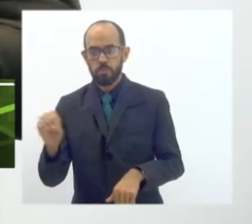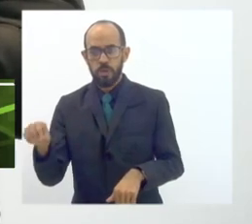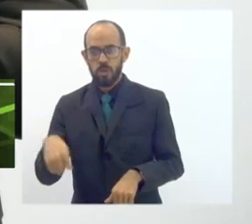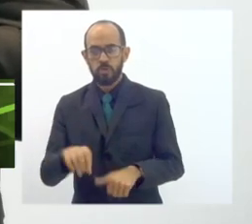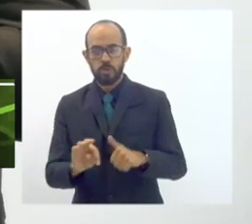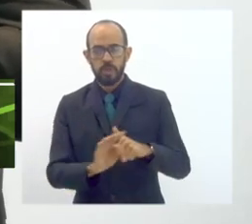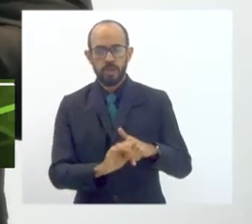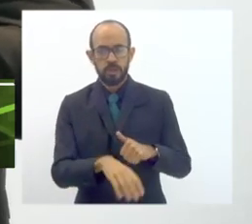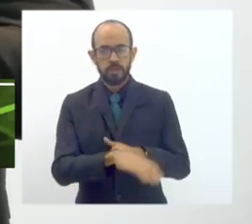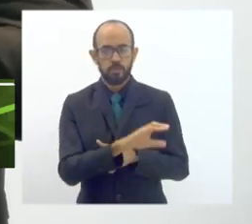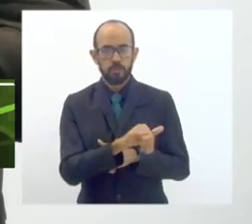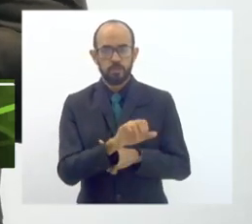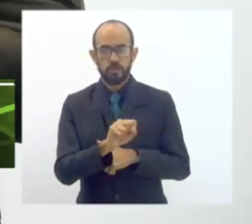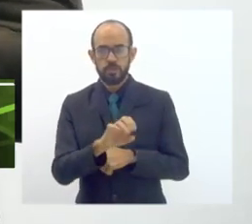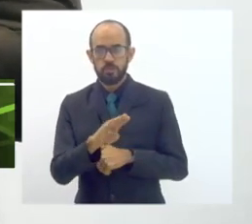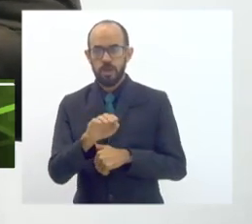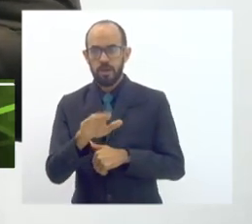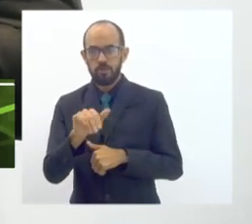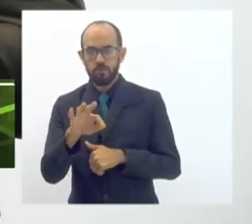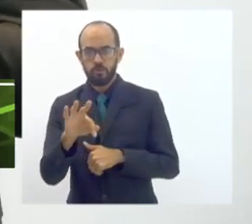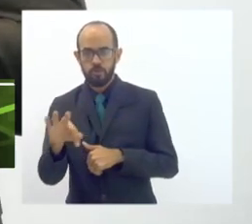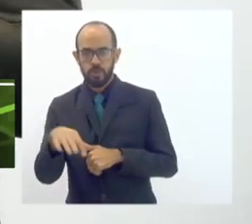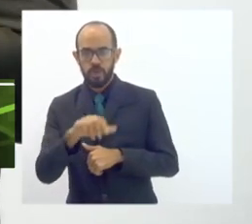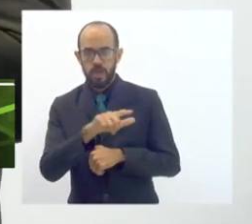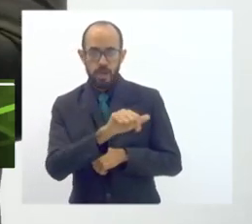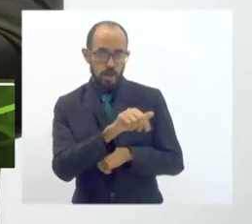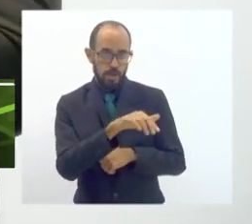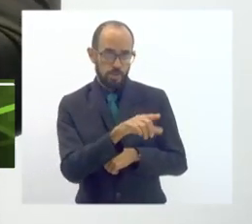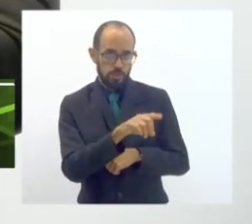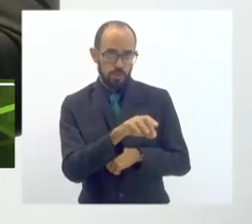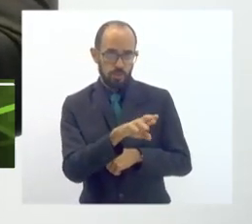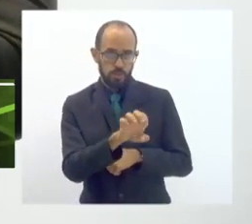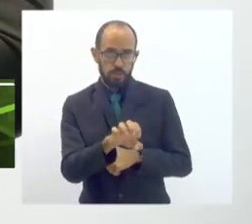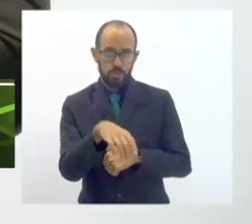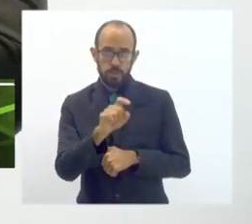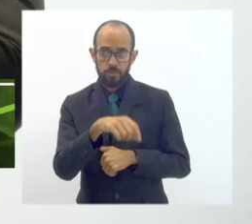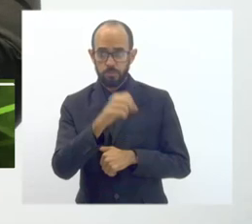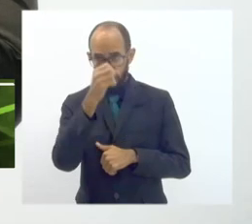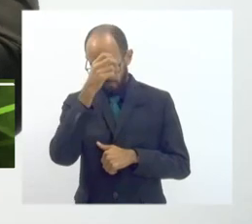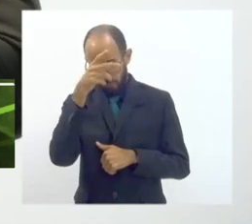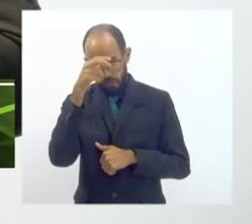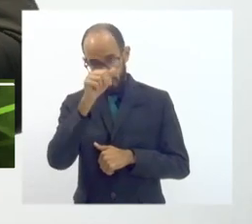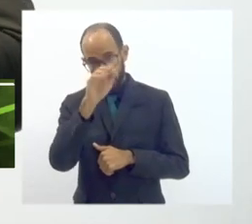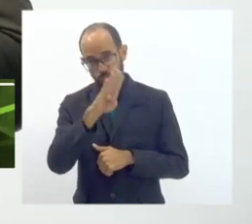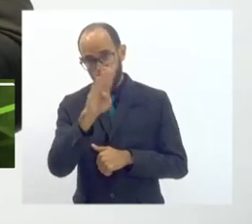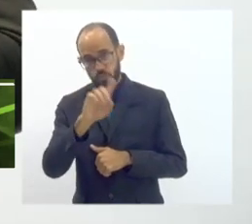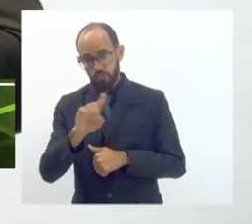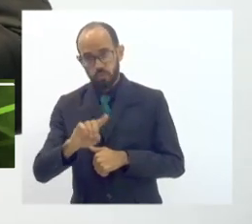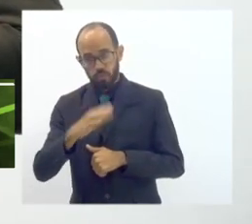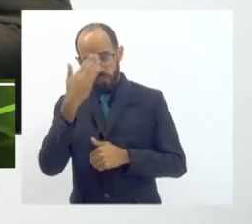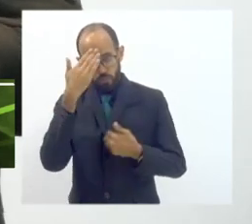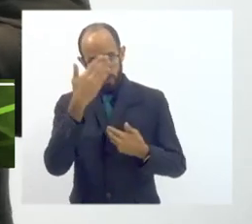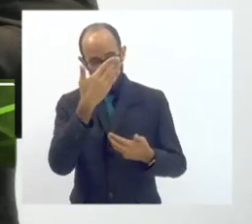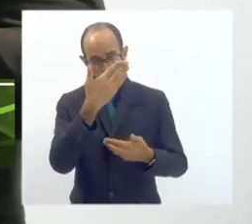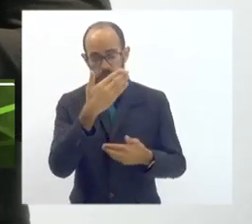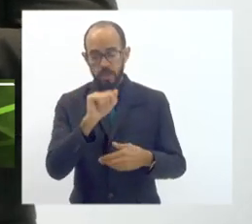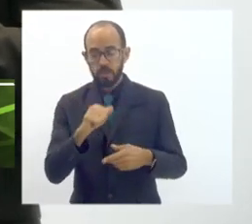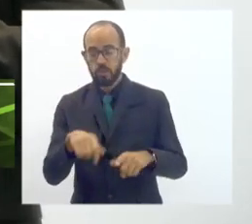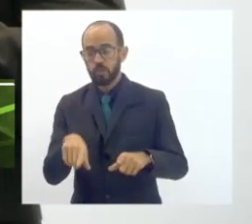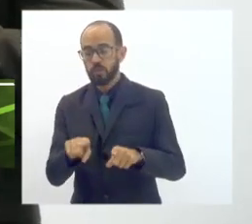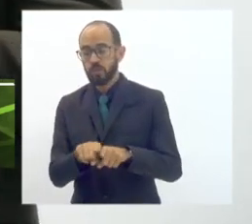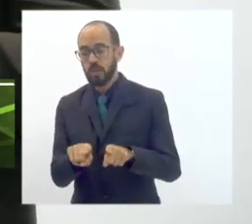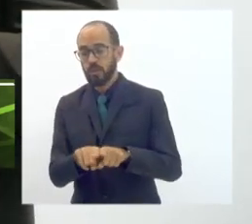CISBAF. Alexandre de Oliveira Martins, o senhor prefeito de Búzios. Muito obrigado pela presença.